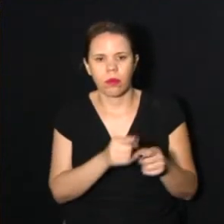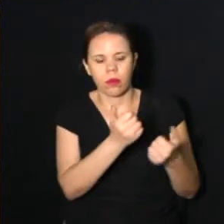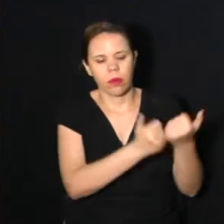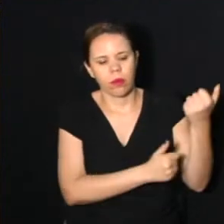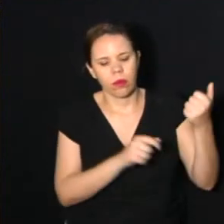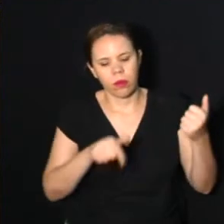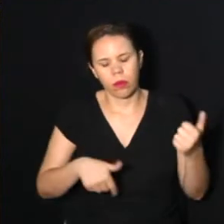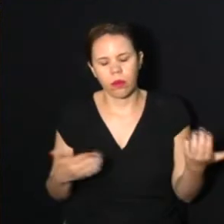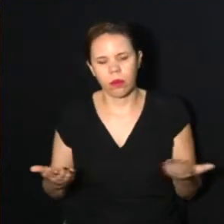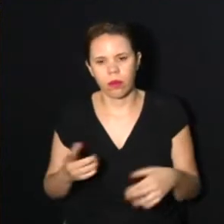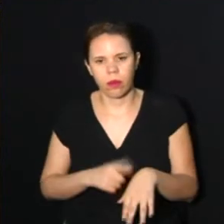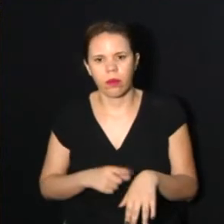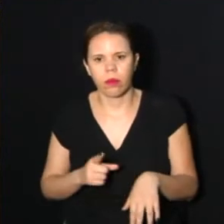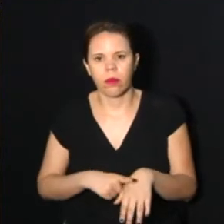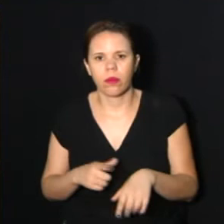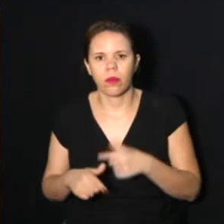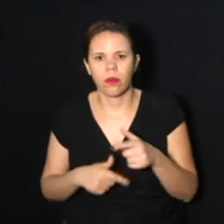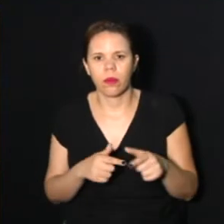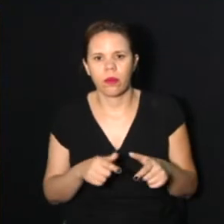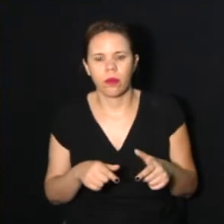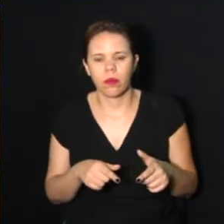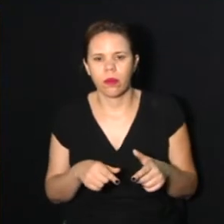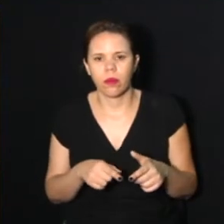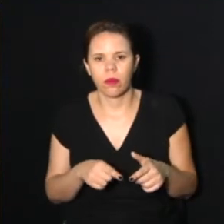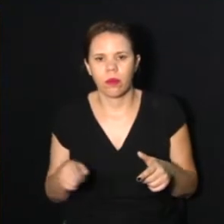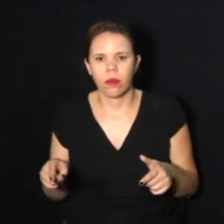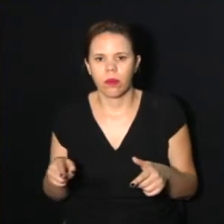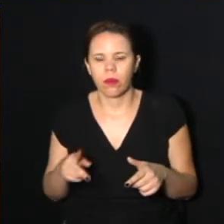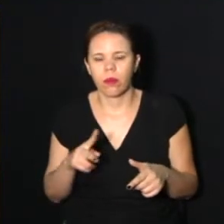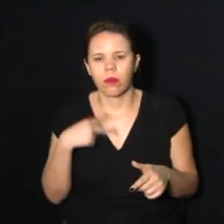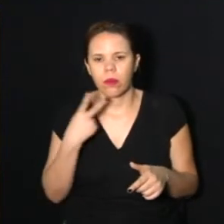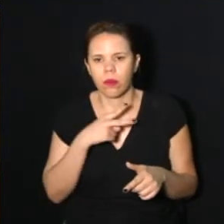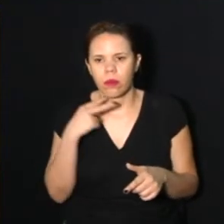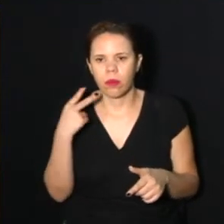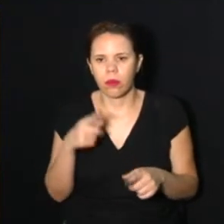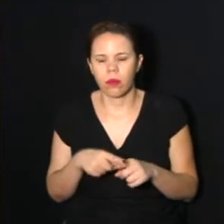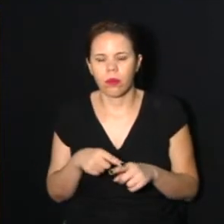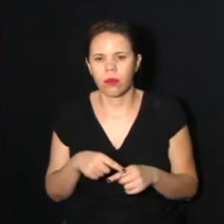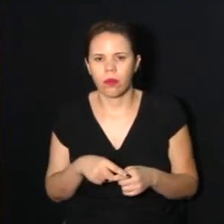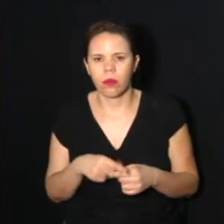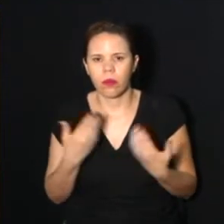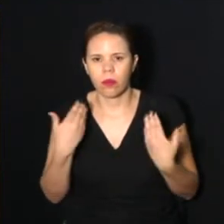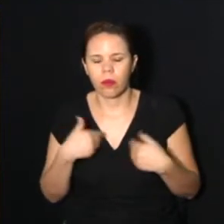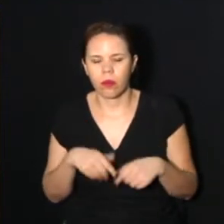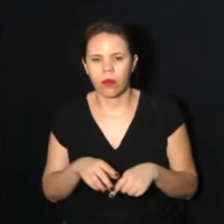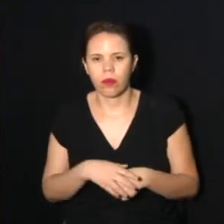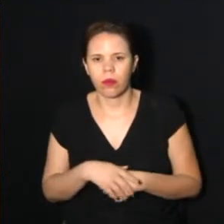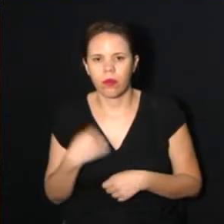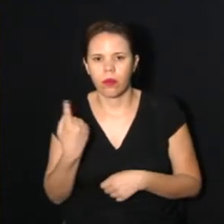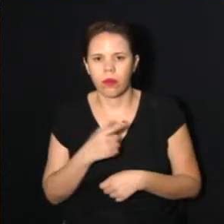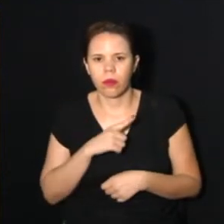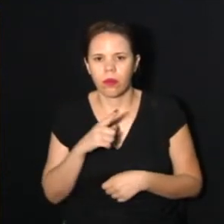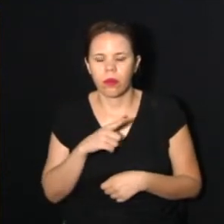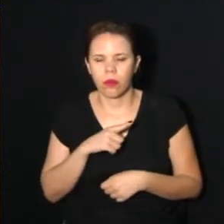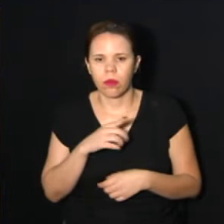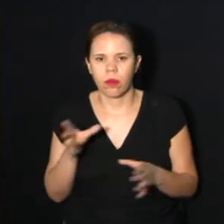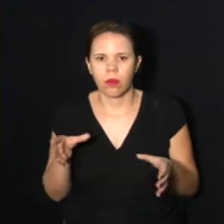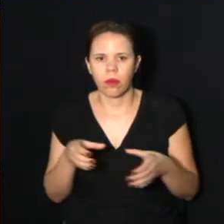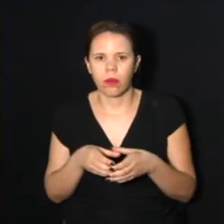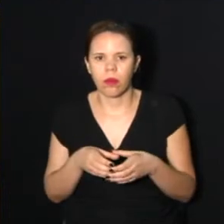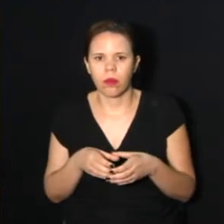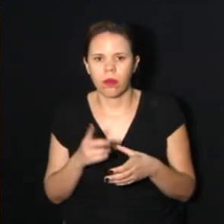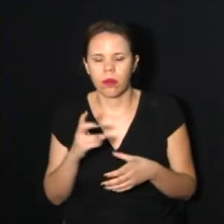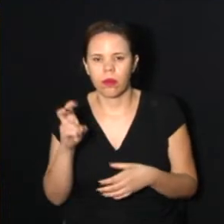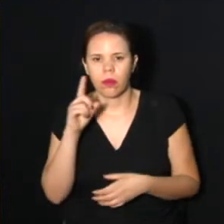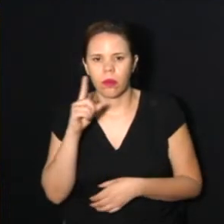nesse momento, durante essa deliberação, vereador Pirmínio, e eu, nós teremos, então, em conjunto,